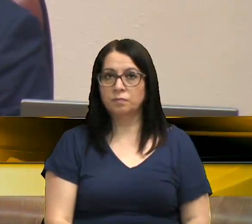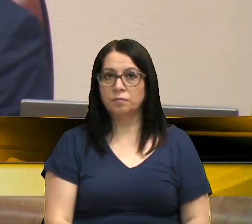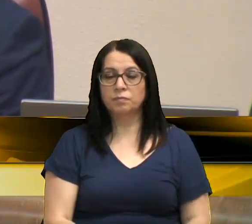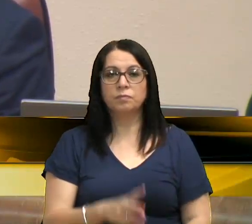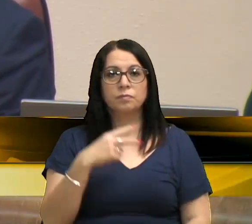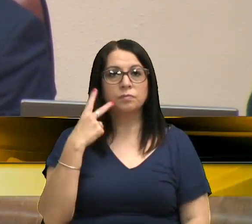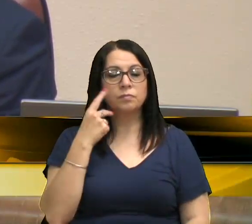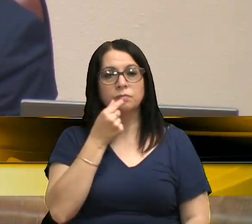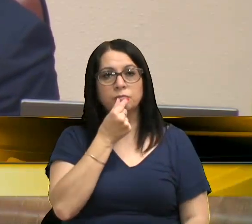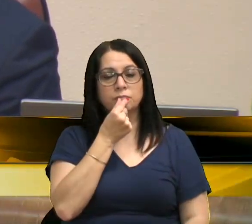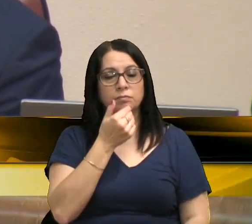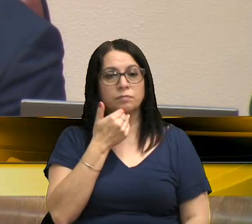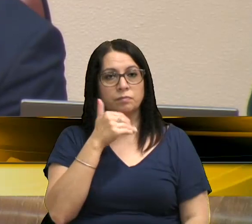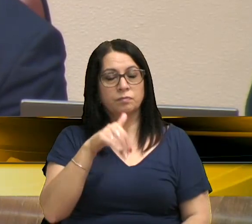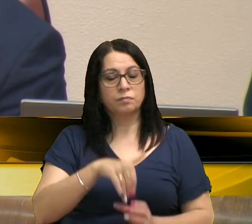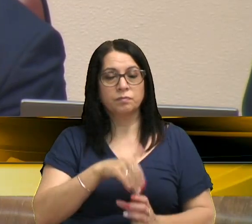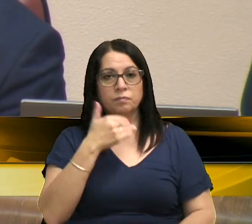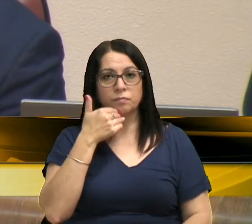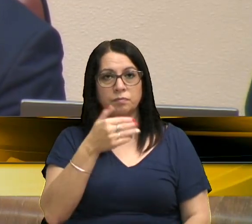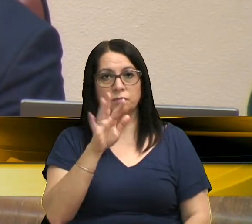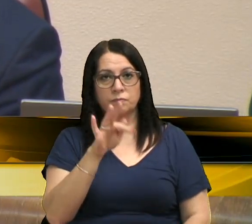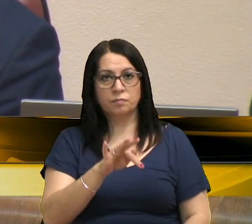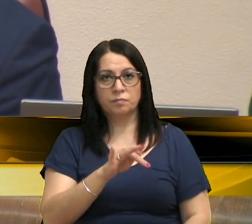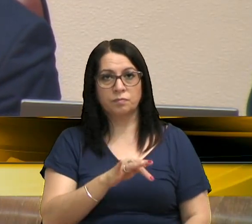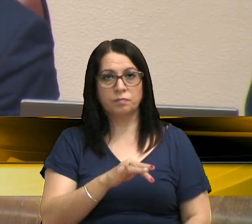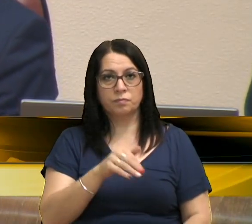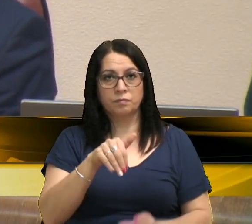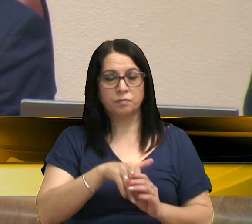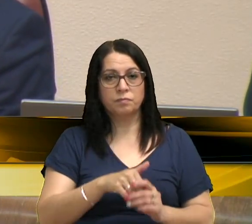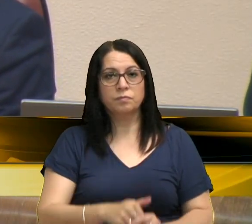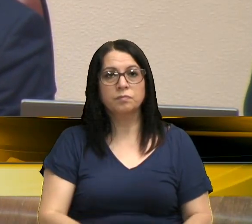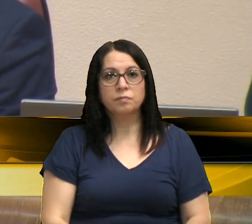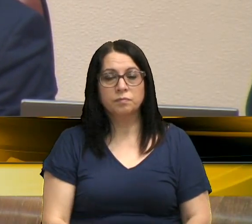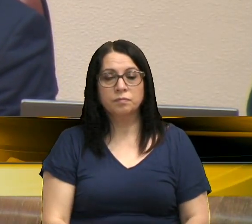Vereador Rodrigo Otão, vota favorável. Encerrada a votação.